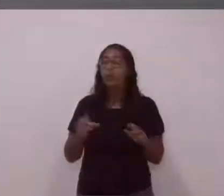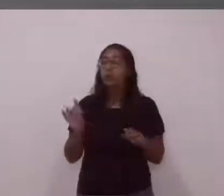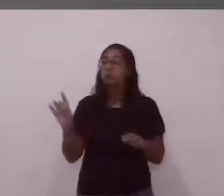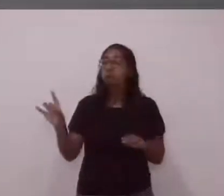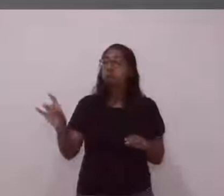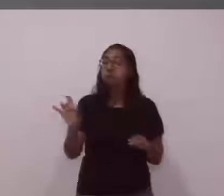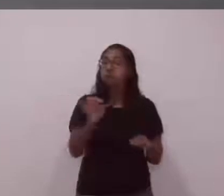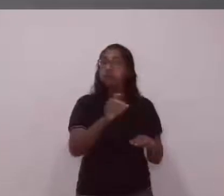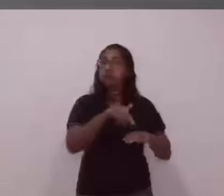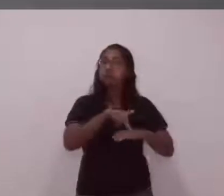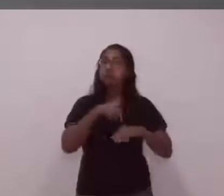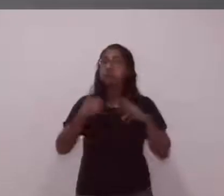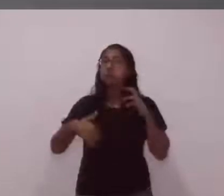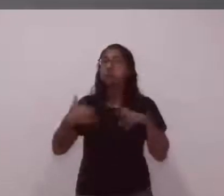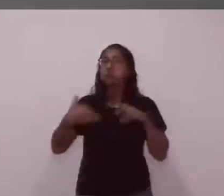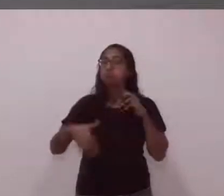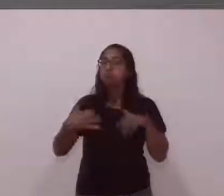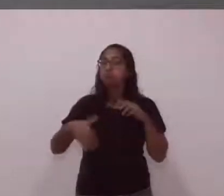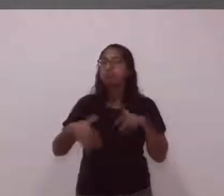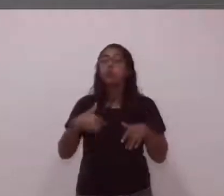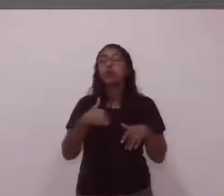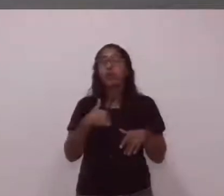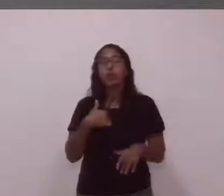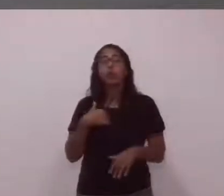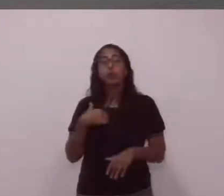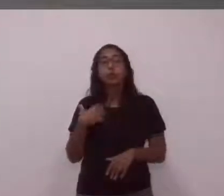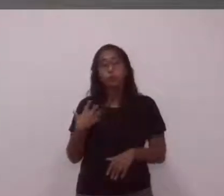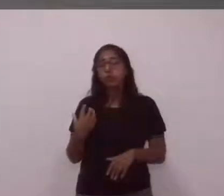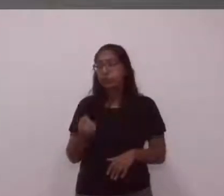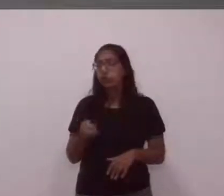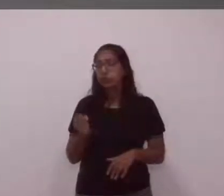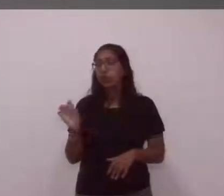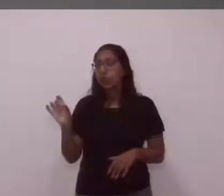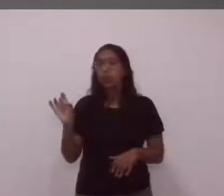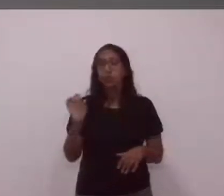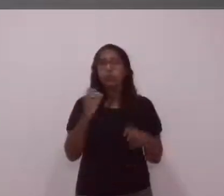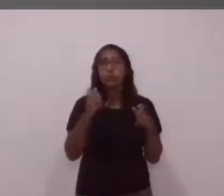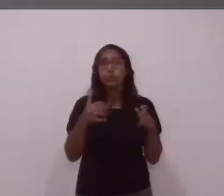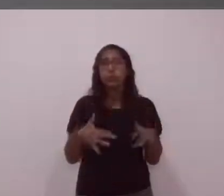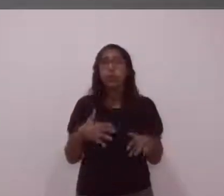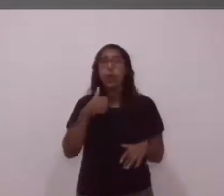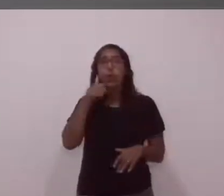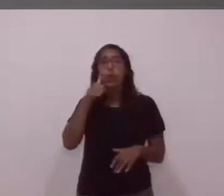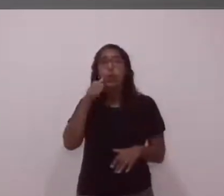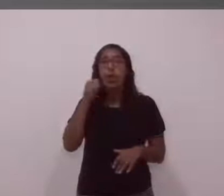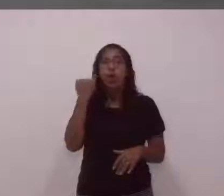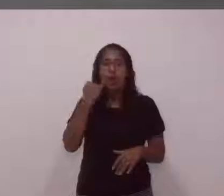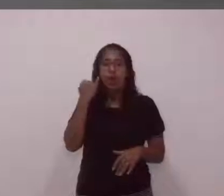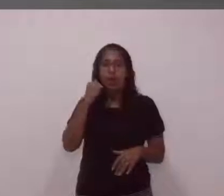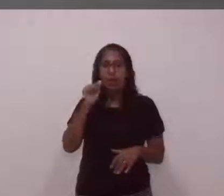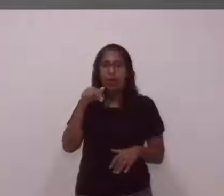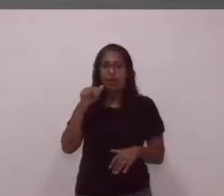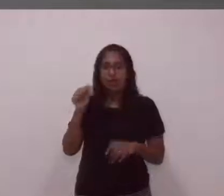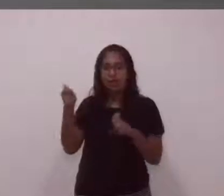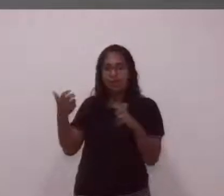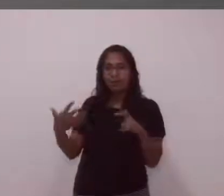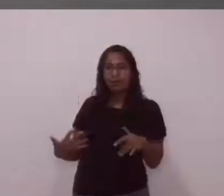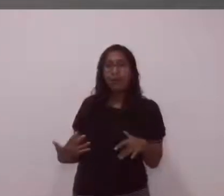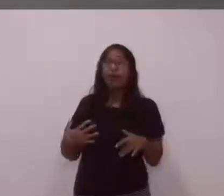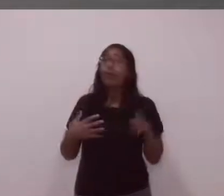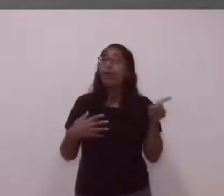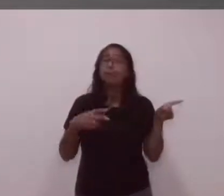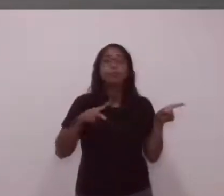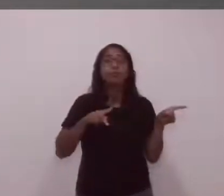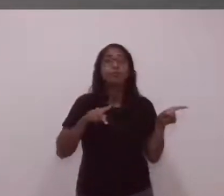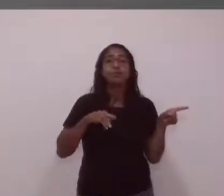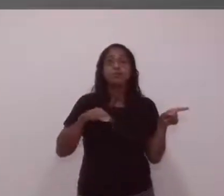técnicos aí e concordo com todos eles especialmente com o seu Ana também acho que esse é um processo que no Ministério Público